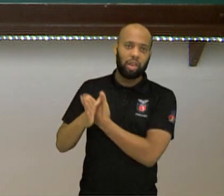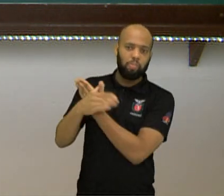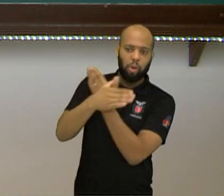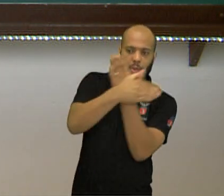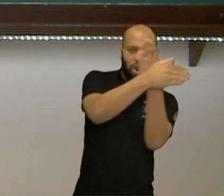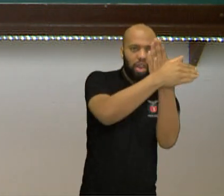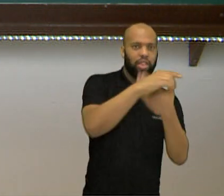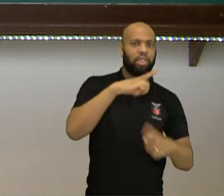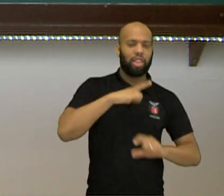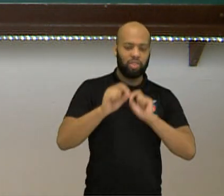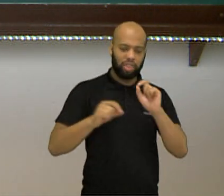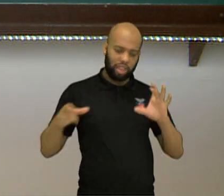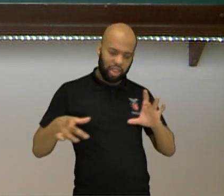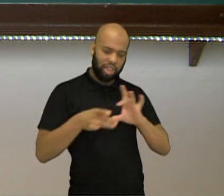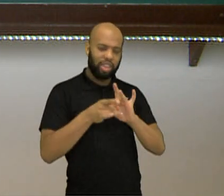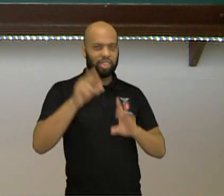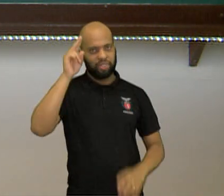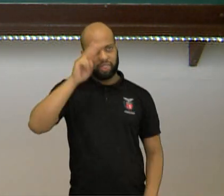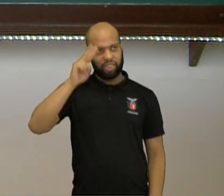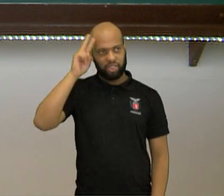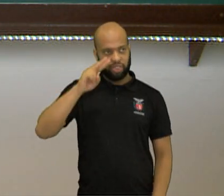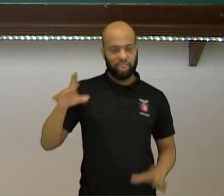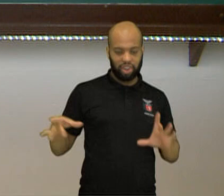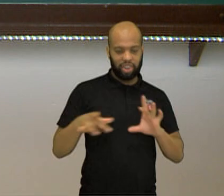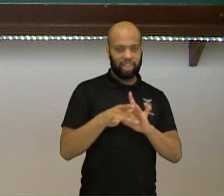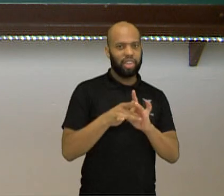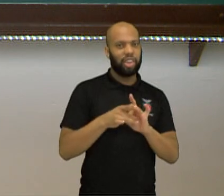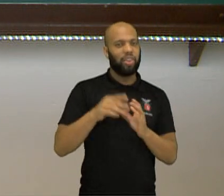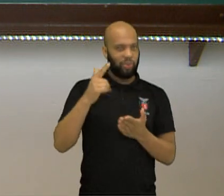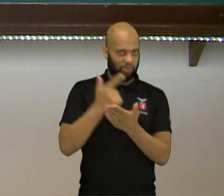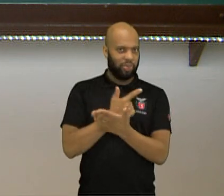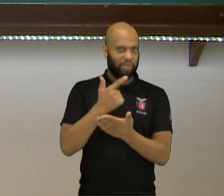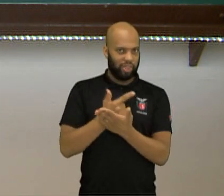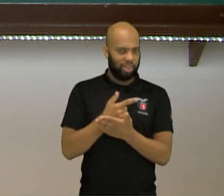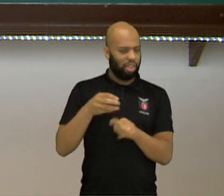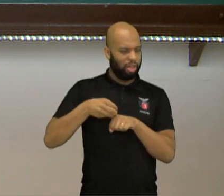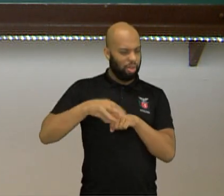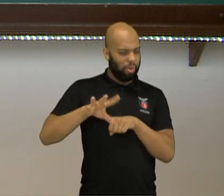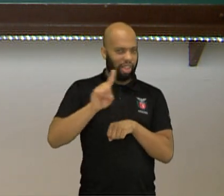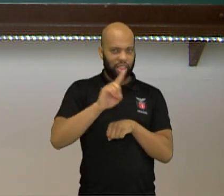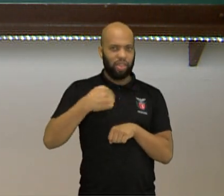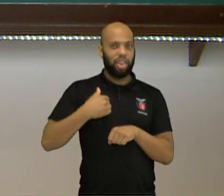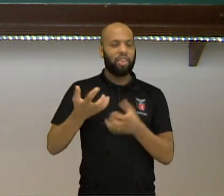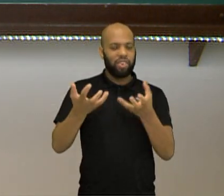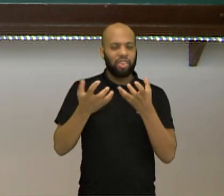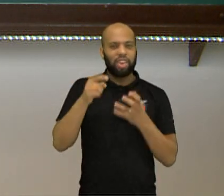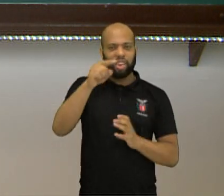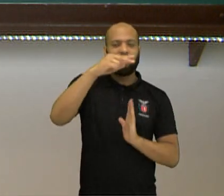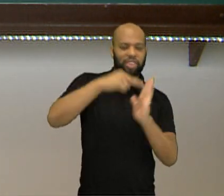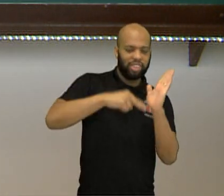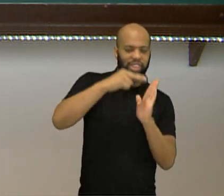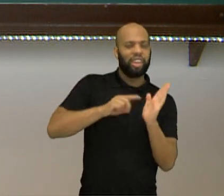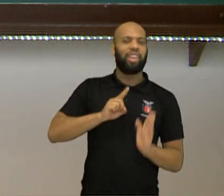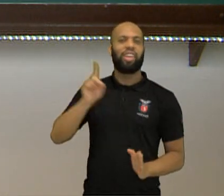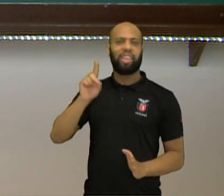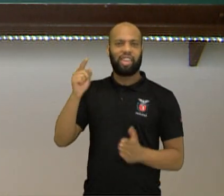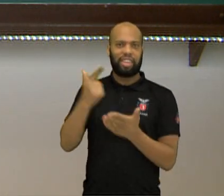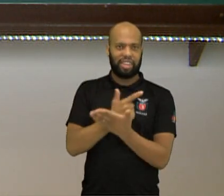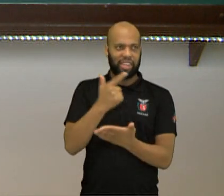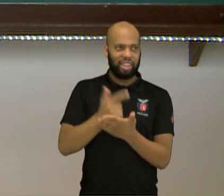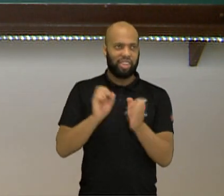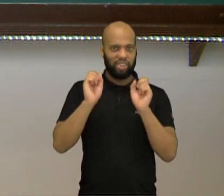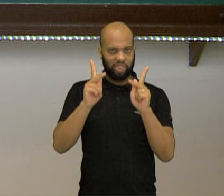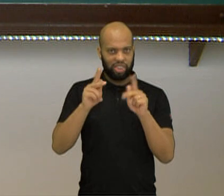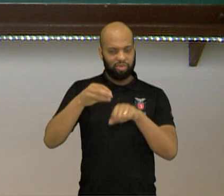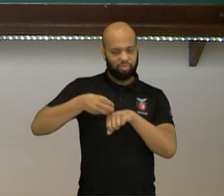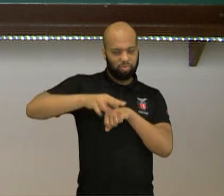tem a ver com a história, com o livro. Eu não vou dar spoiler do livro, porque eu espero que você leia efetivamente, tá?